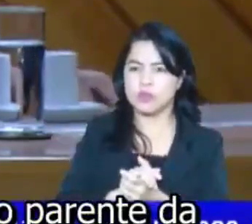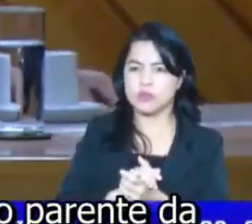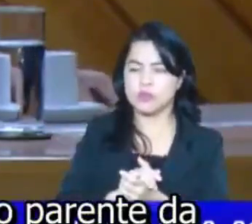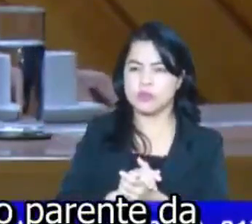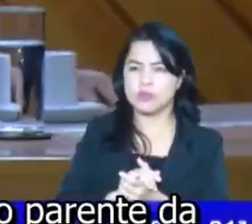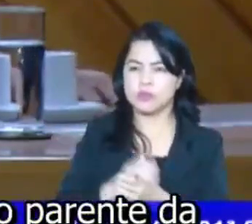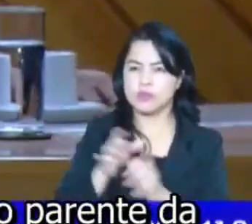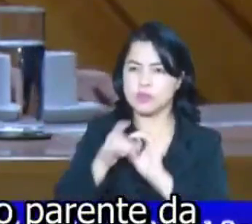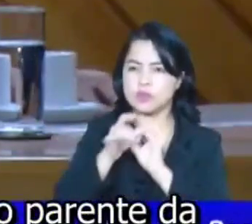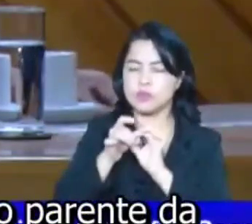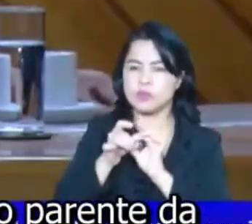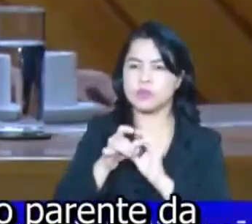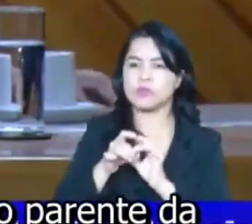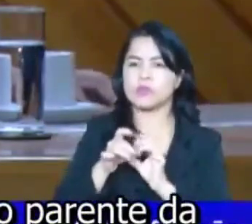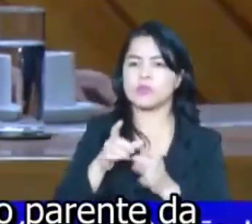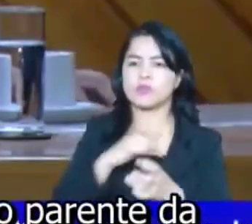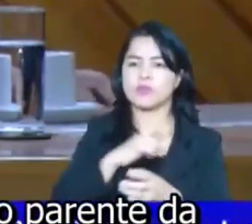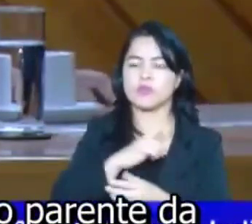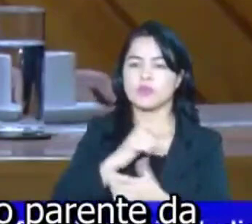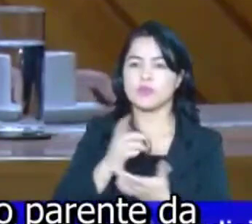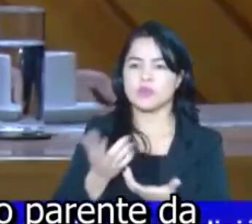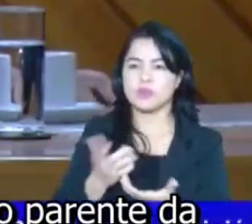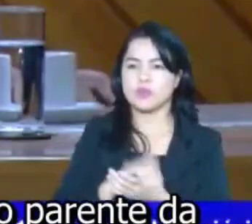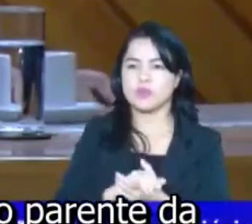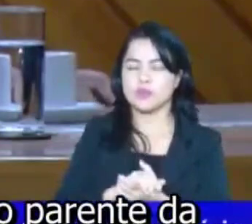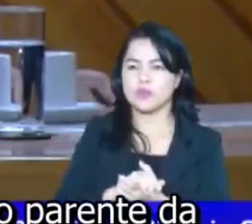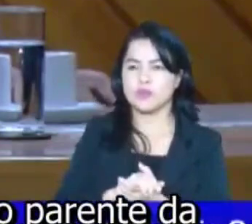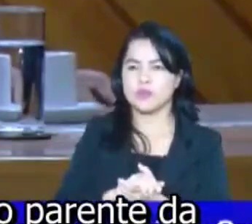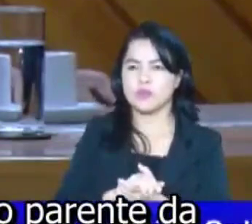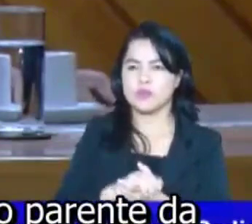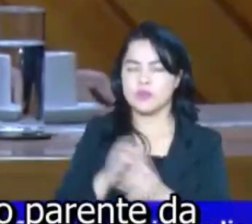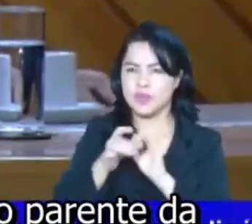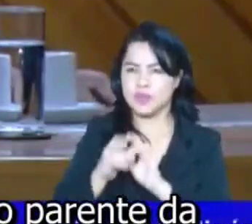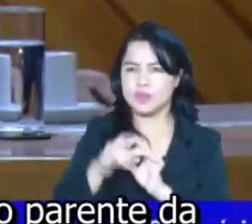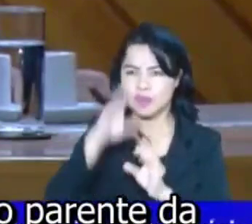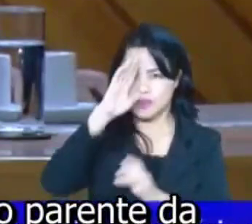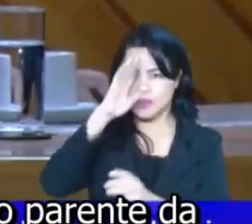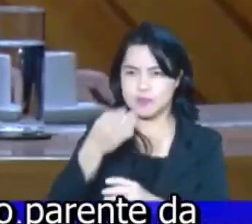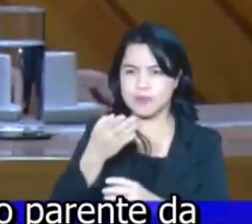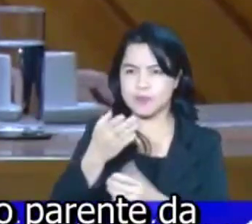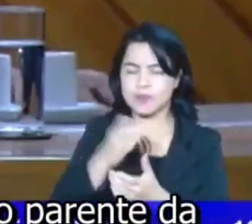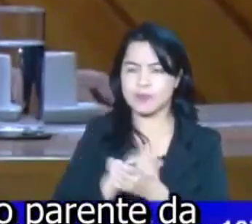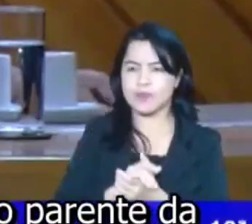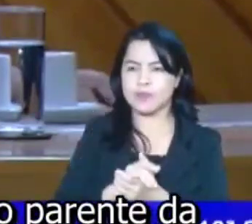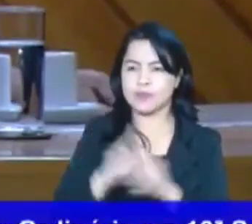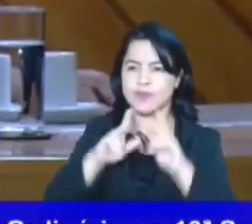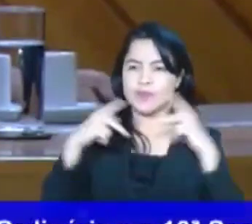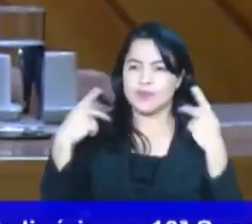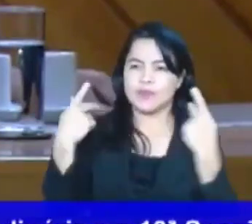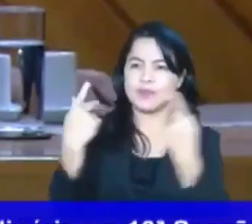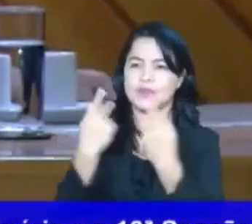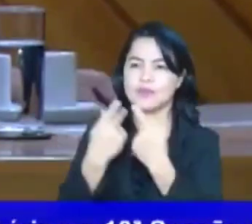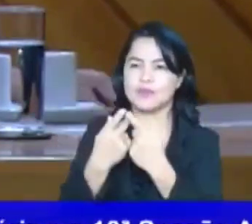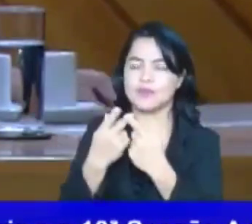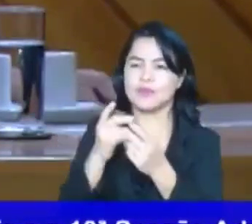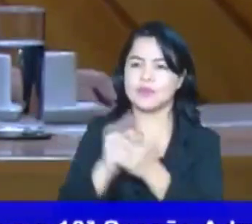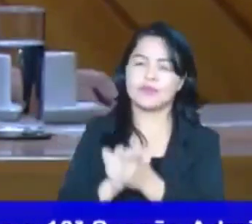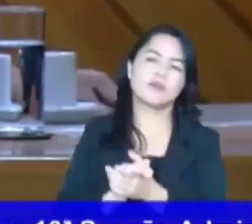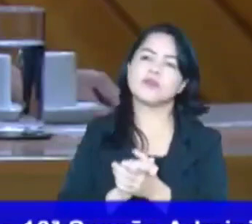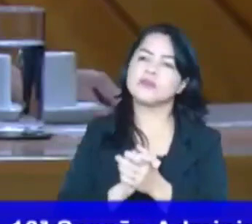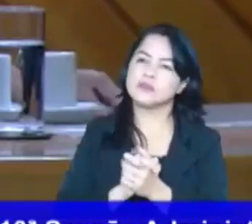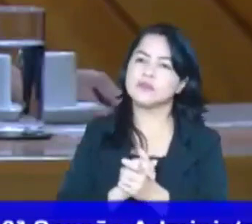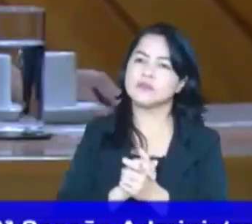a ligação direta, o envolvimento direto, o vínculo direto com o parente da